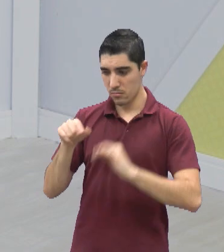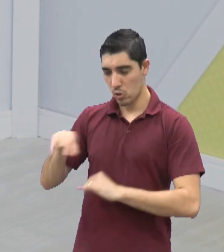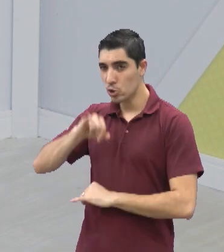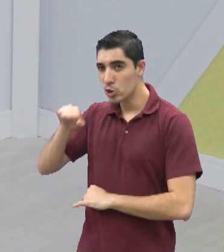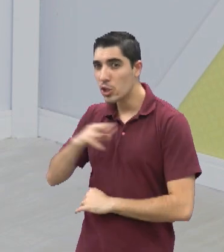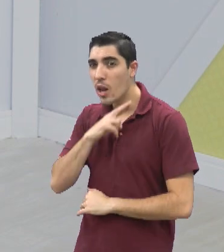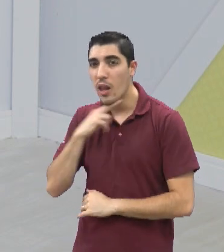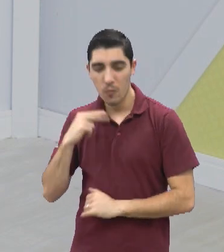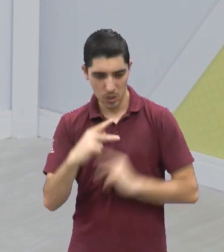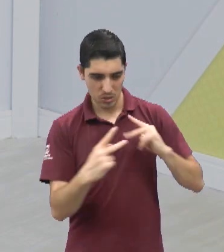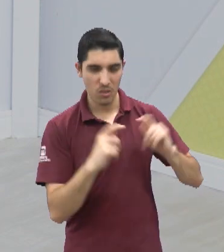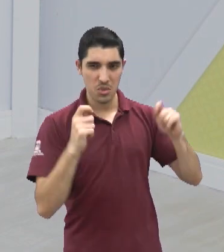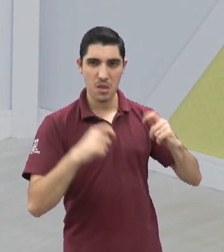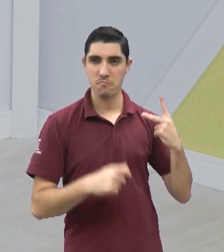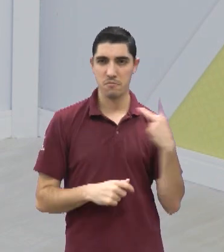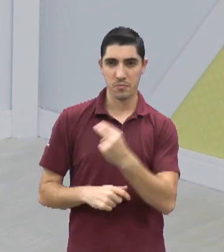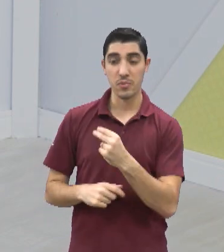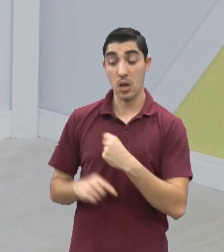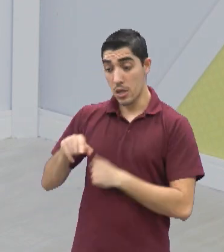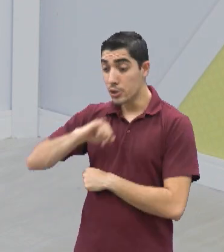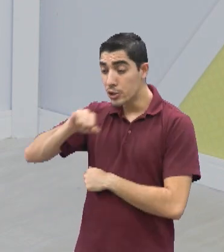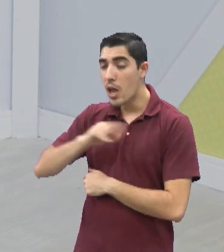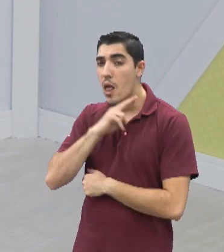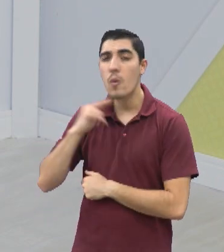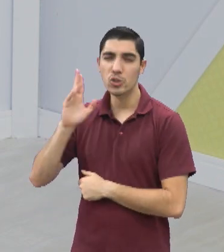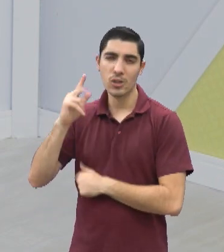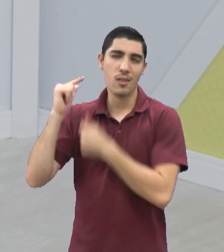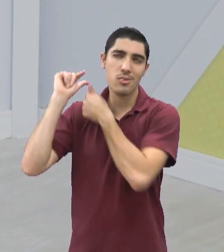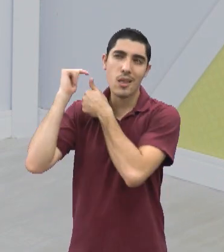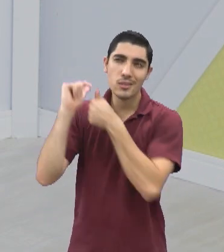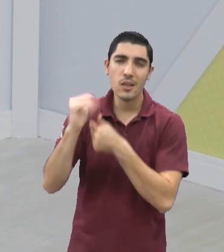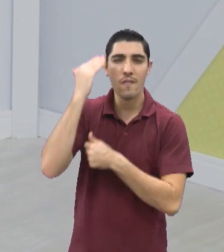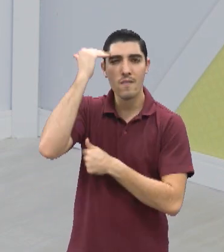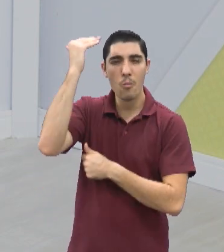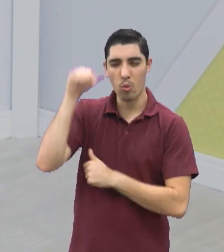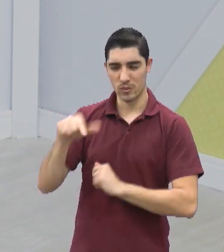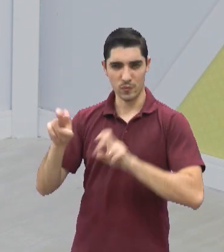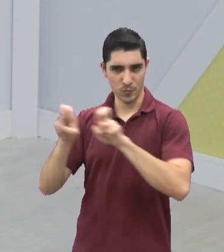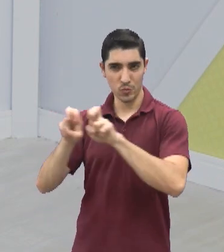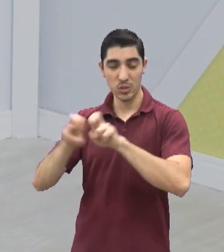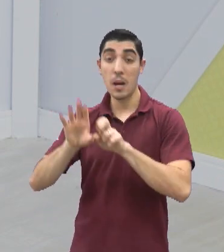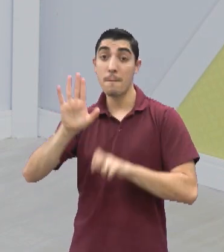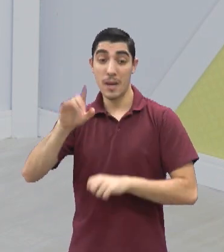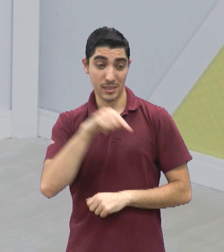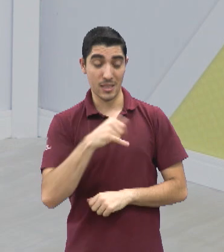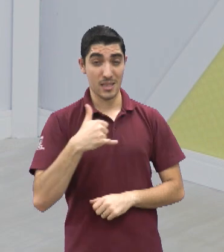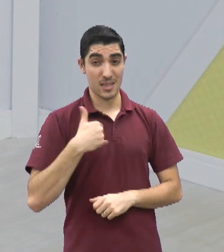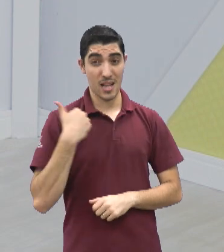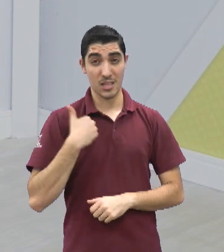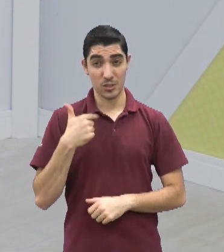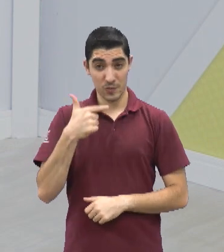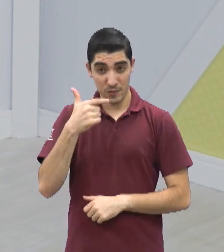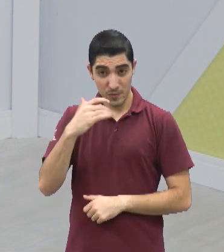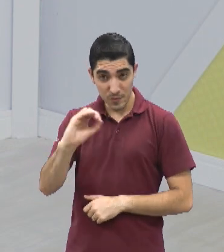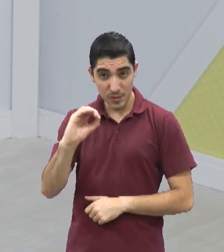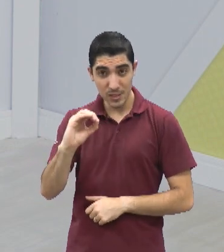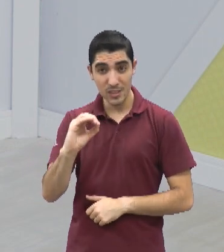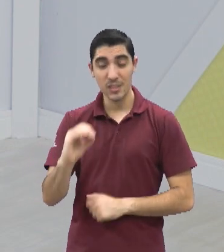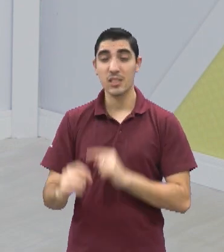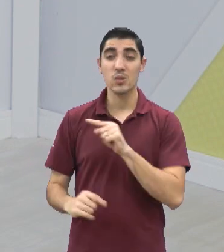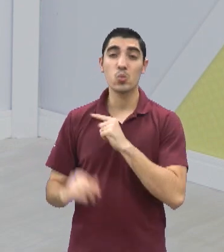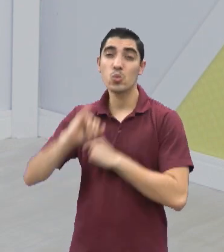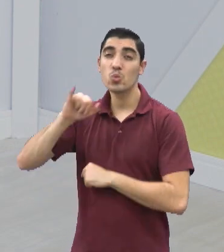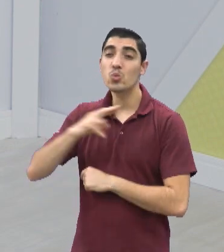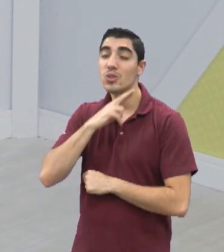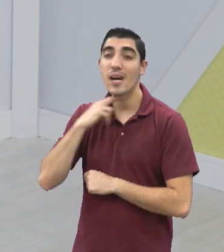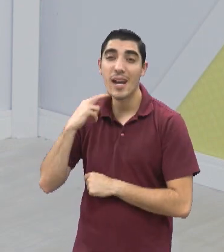equipe do Jaraguá. O Jaraguá tem muita história no futsal, mas essa equipe sub-20 talvez seja não tão qualificada